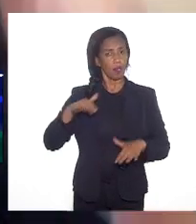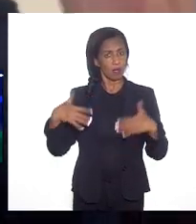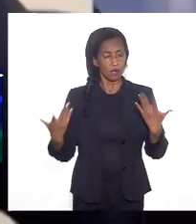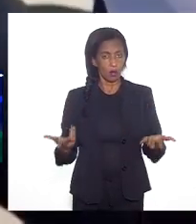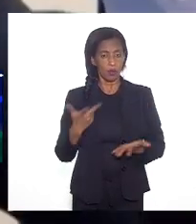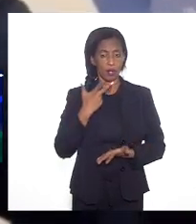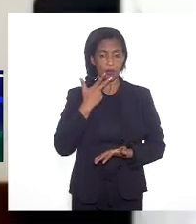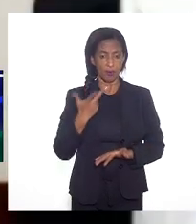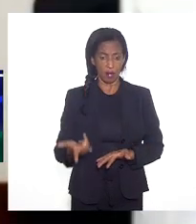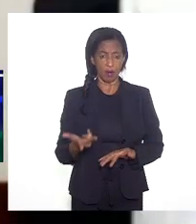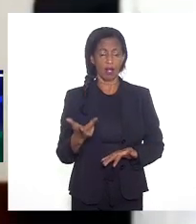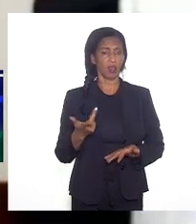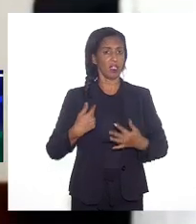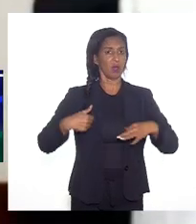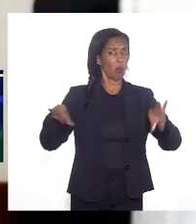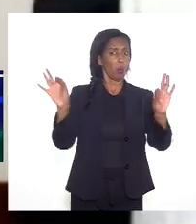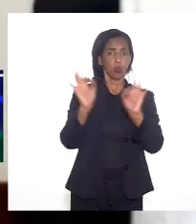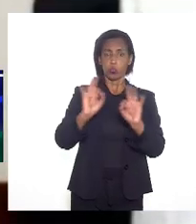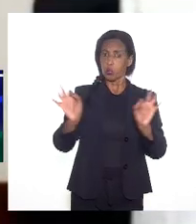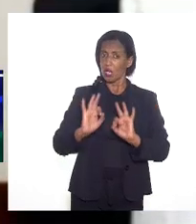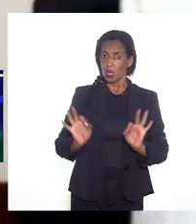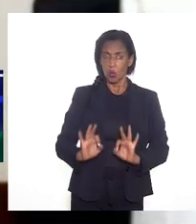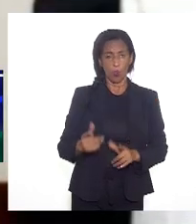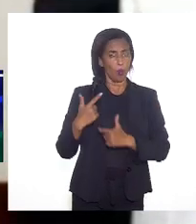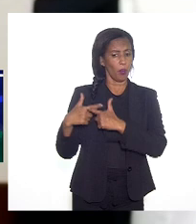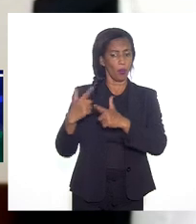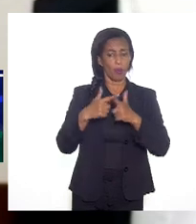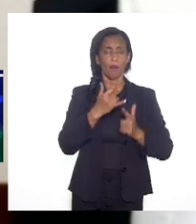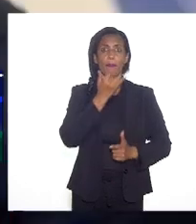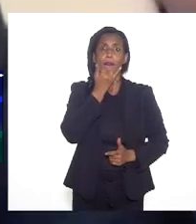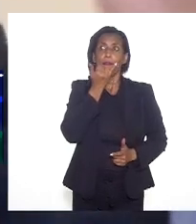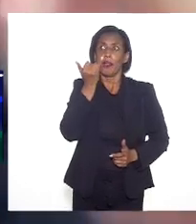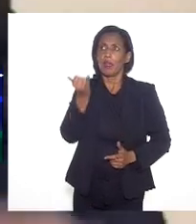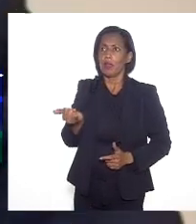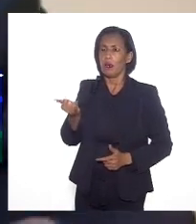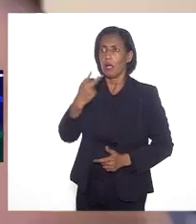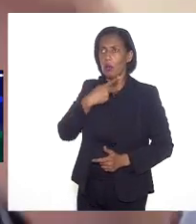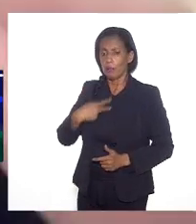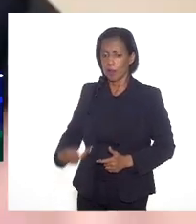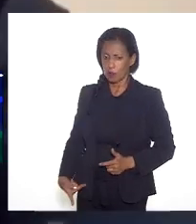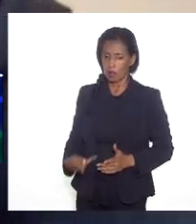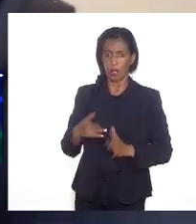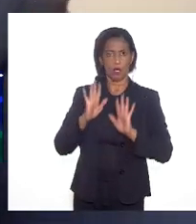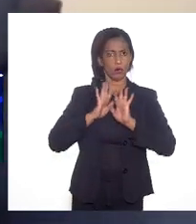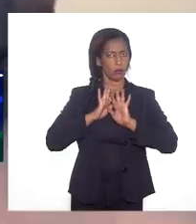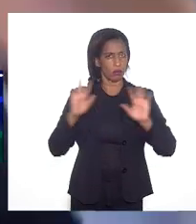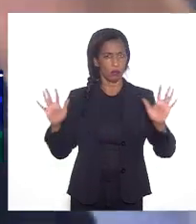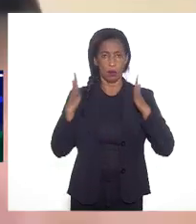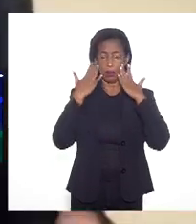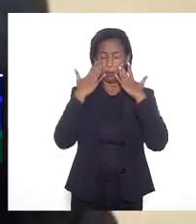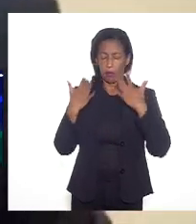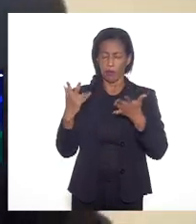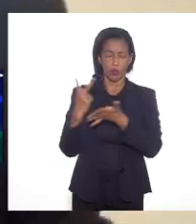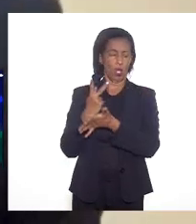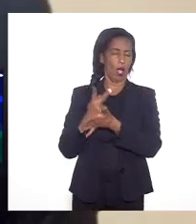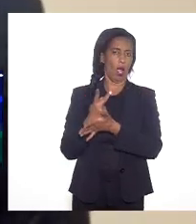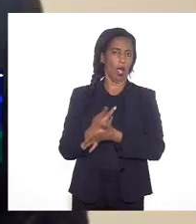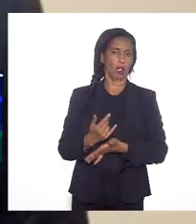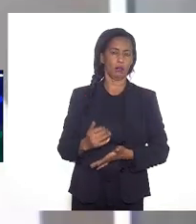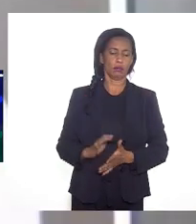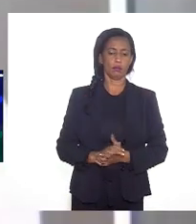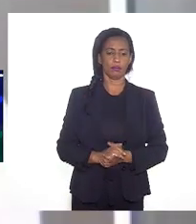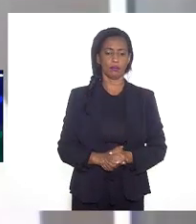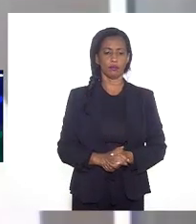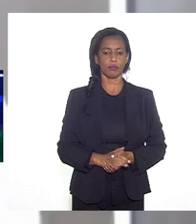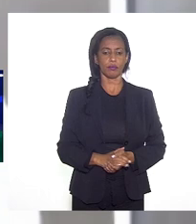aqui, obrigado, que não há nenhum problema em se tratar isso. Perdão, senhor presidente, aqui eu me manifestei na hora errada. Peço